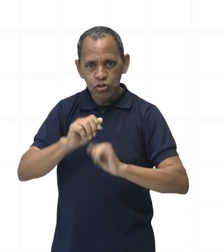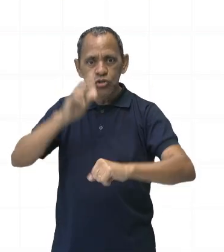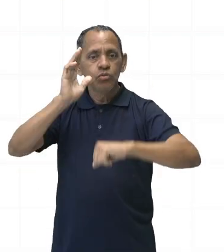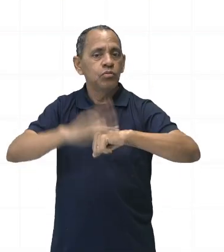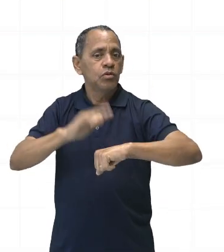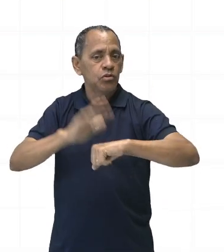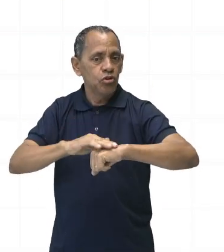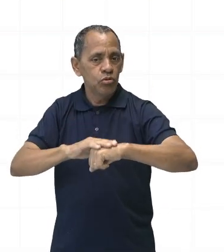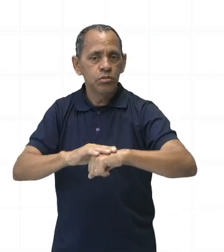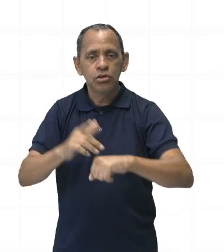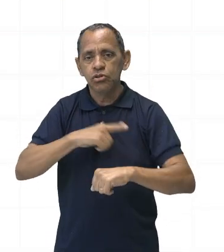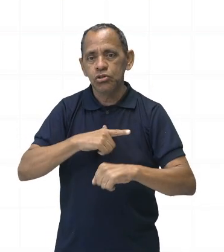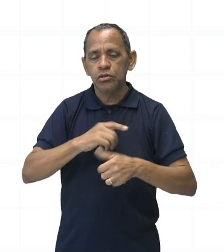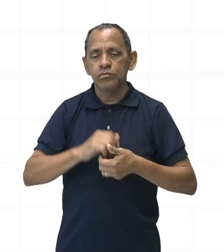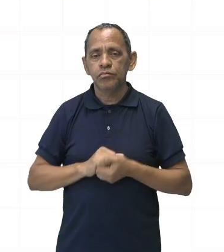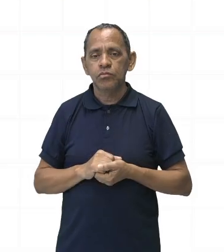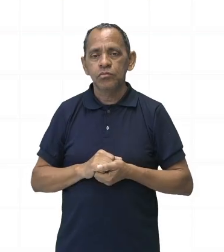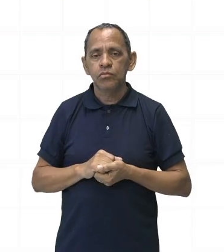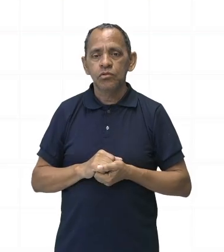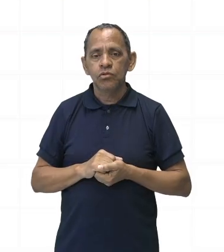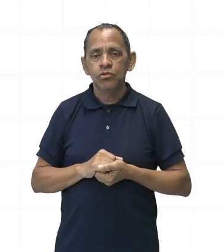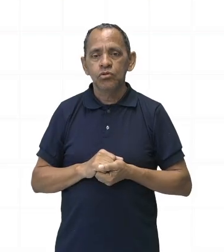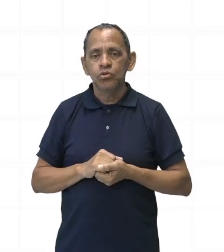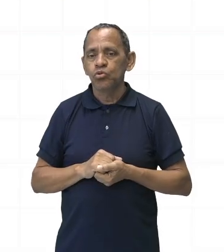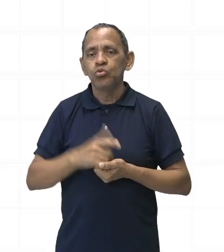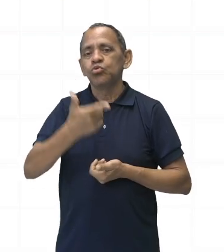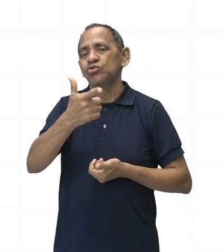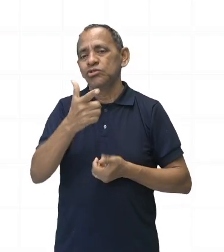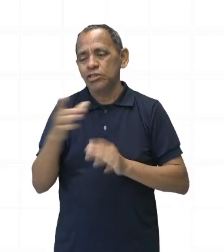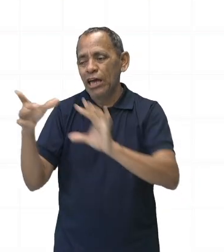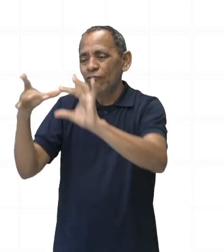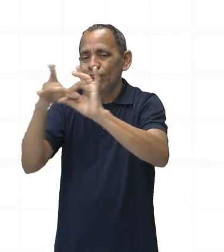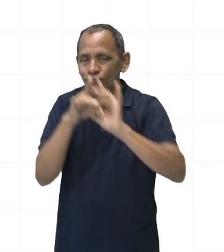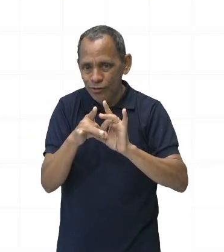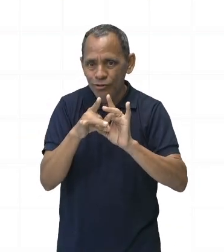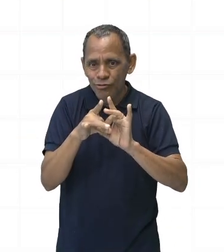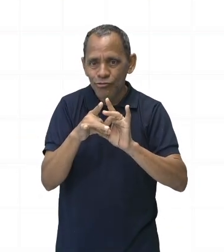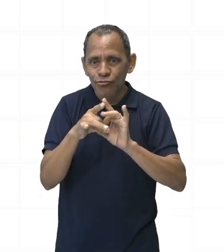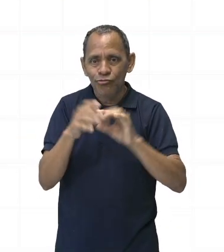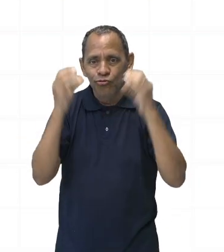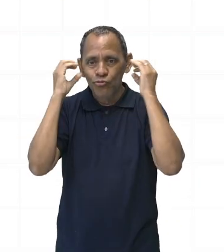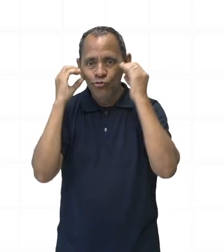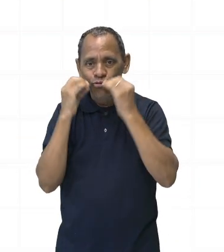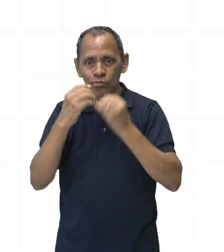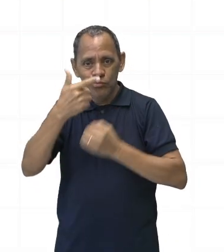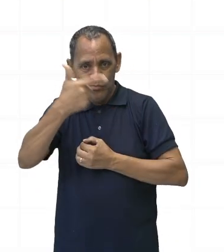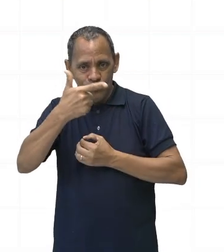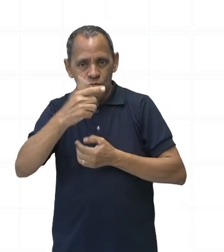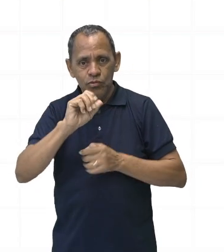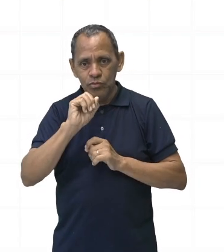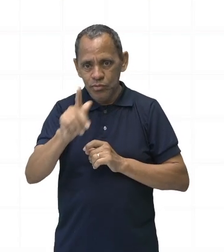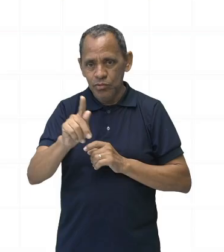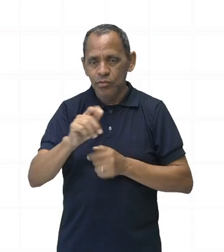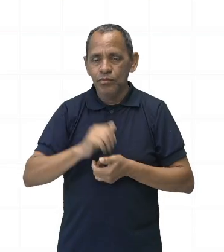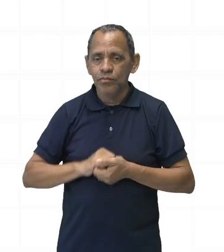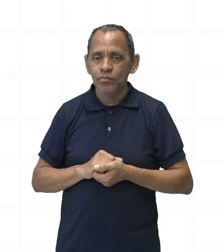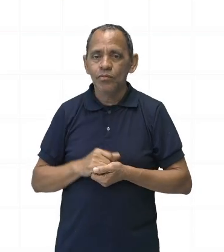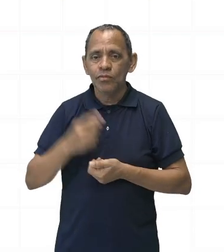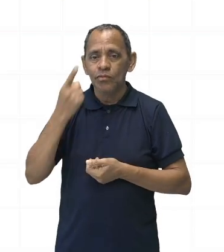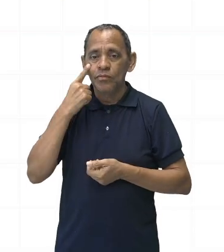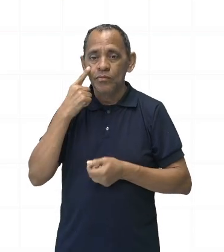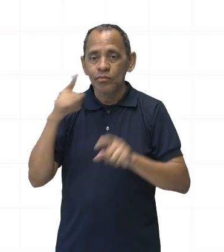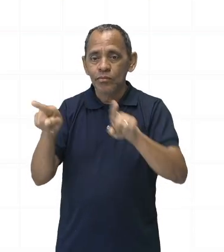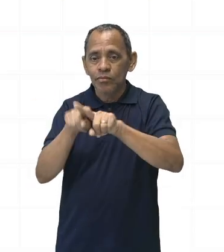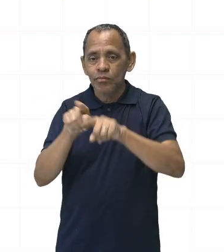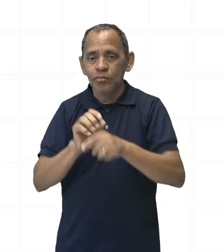administrativamente, certo? Então, não vai estar mais totalmente vinculado à figura do imperador, ok? Vamos observar também